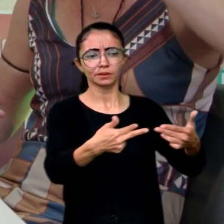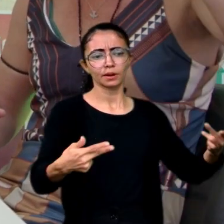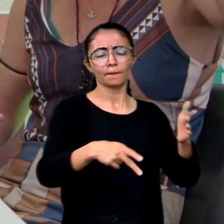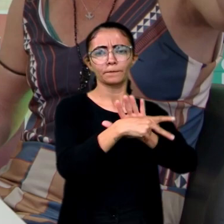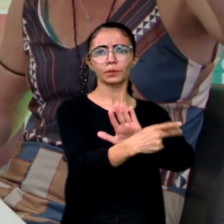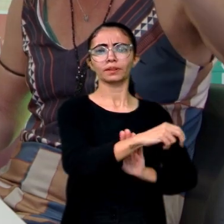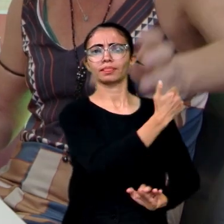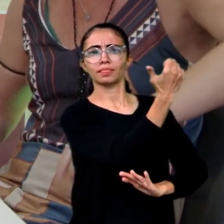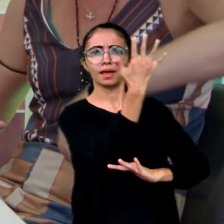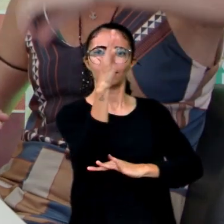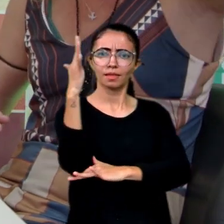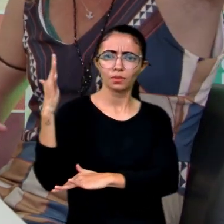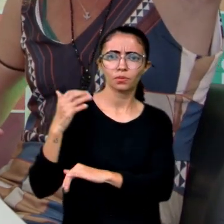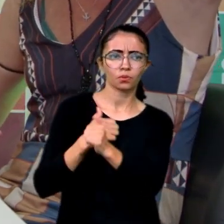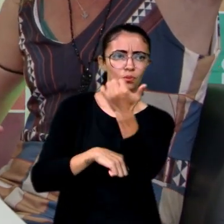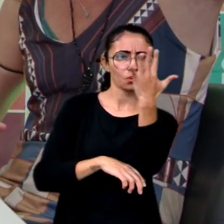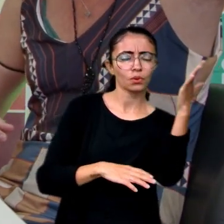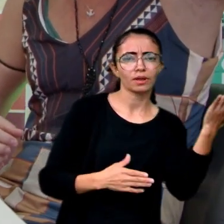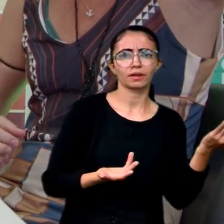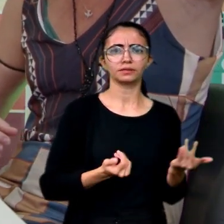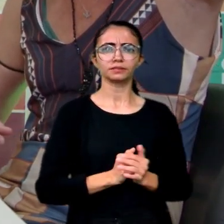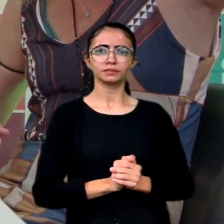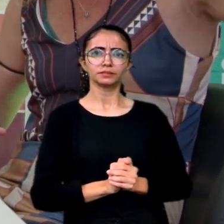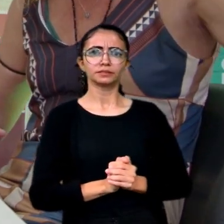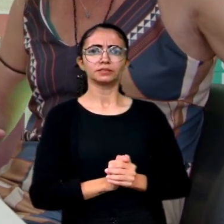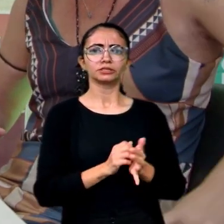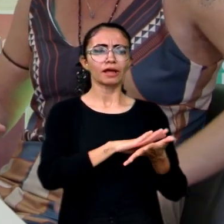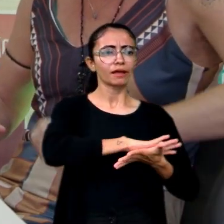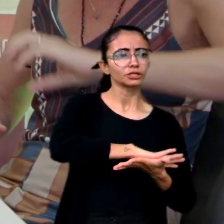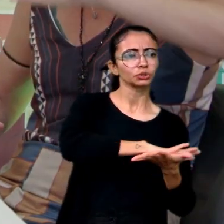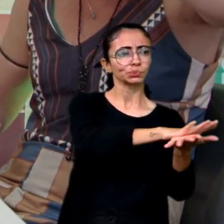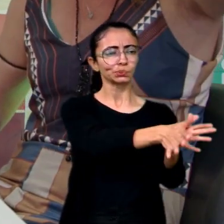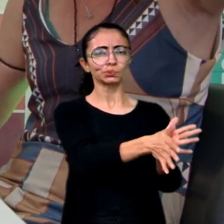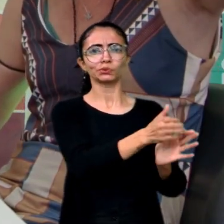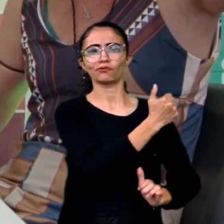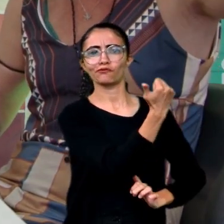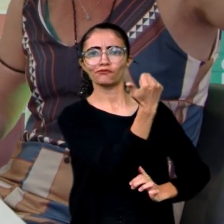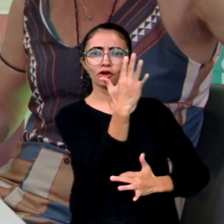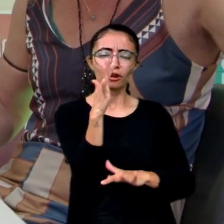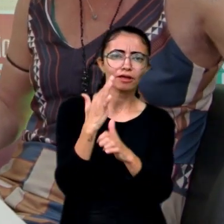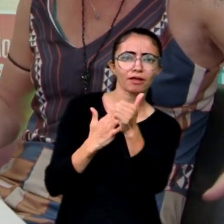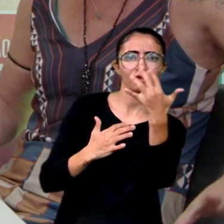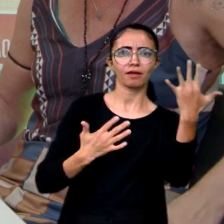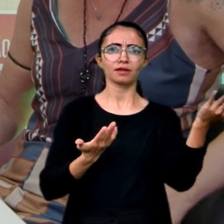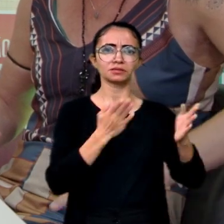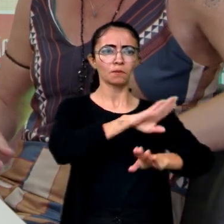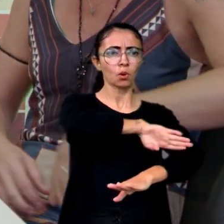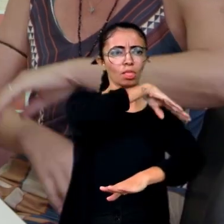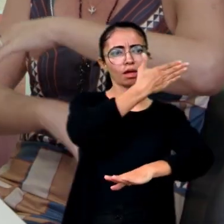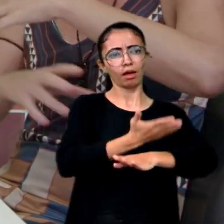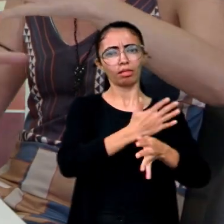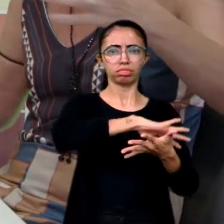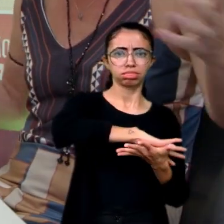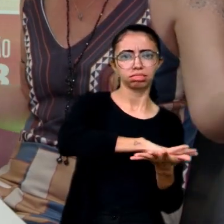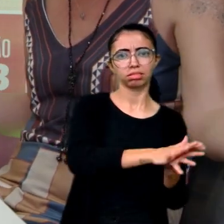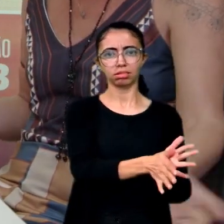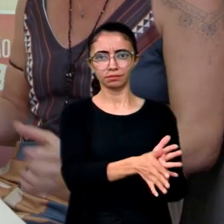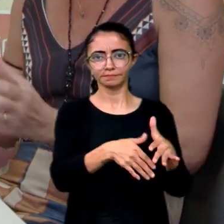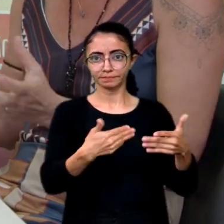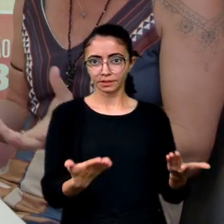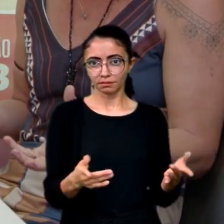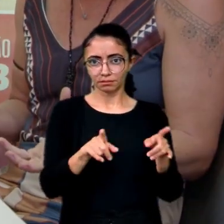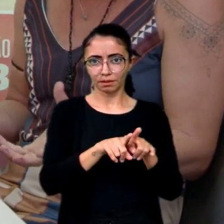uma matéria-prima virgem, destruindo toda uma floresta, destruindo toda uma montanha, os cursos de